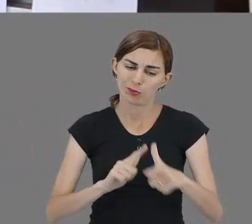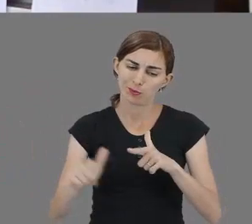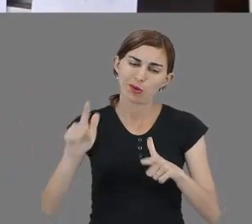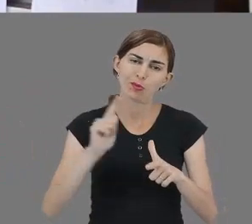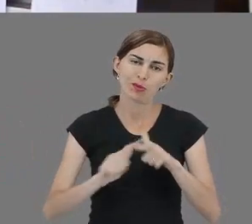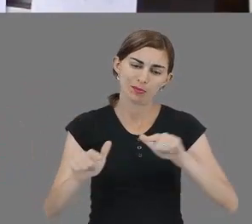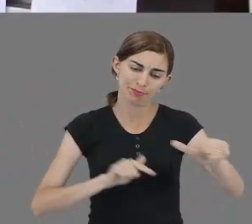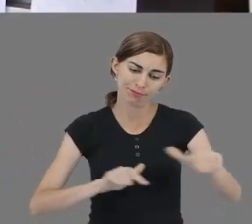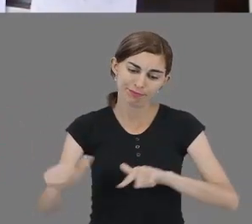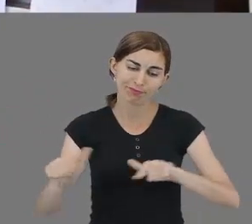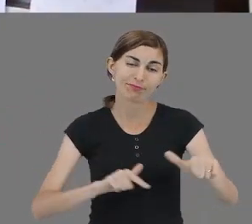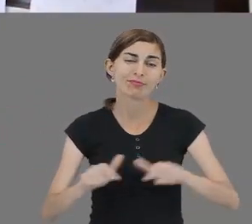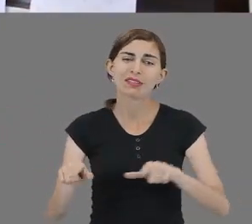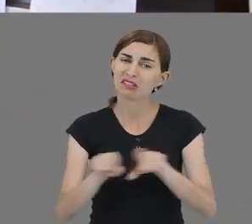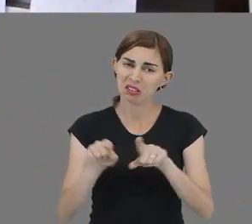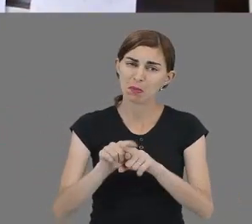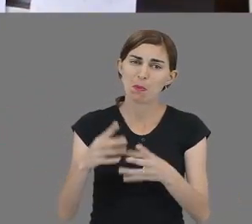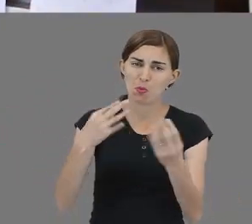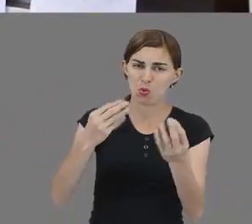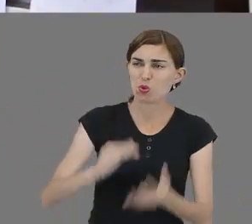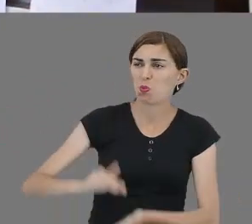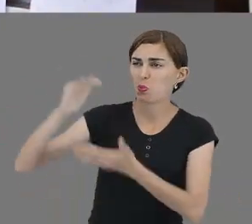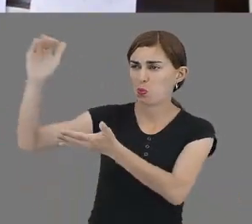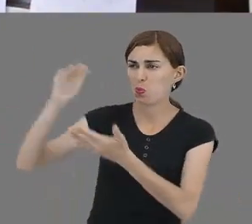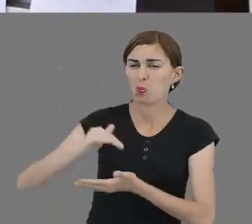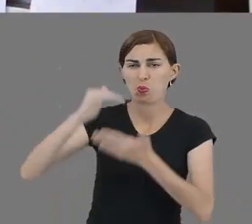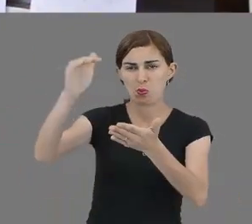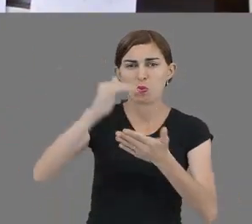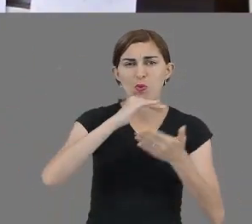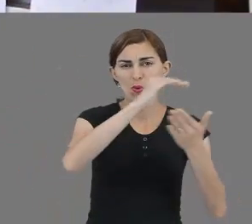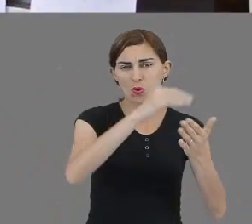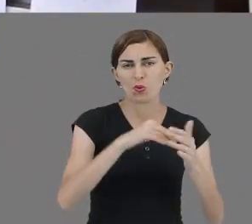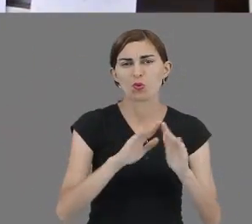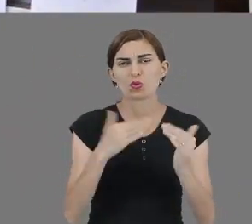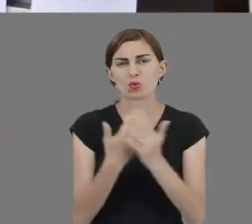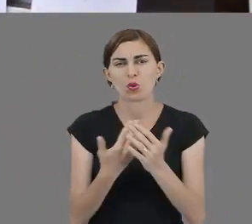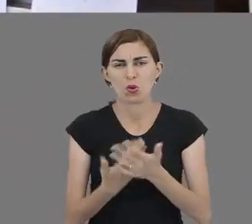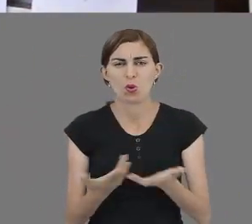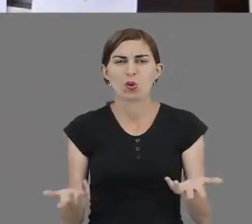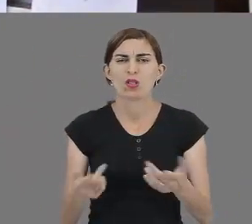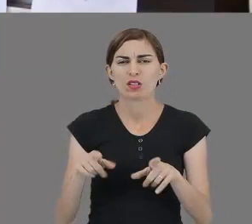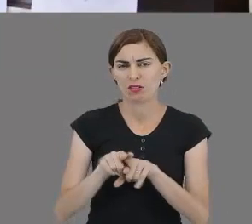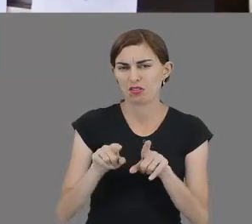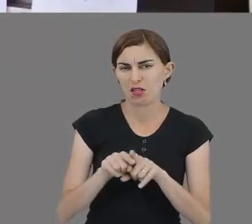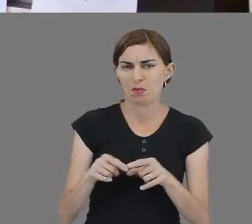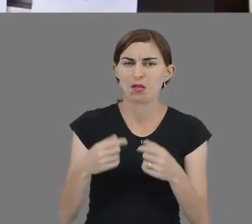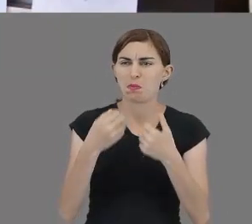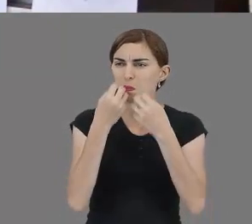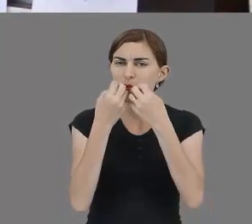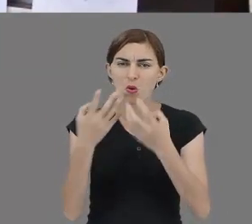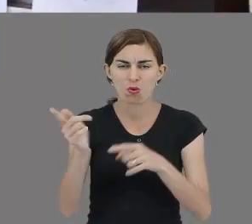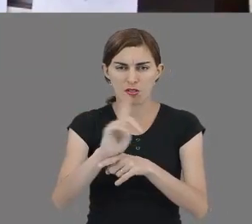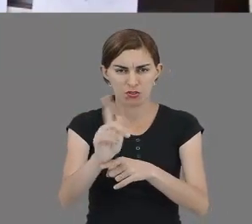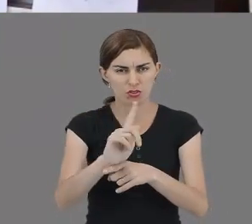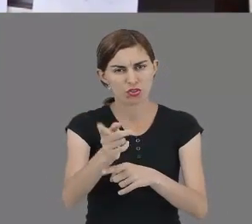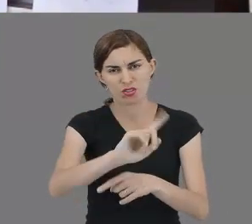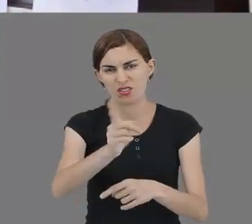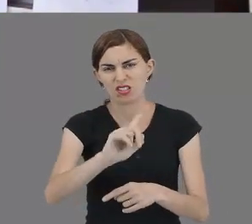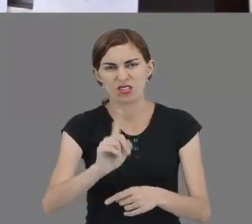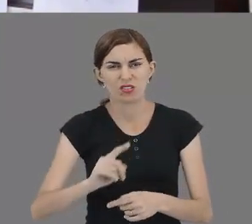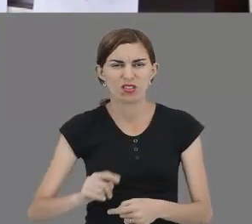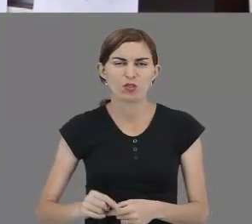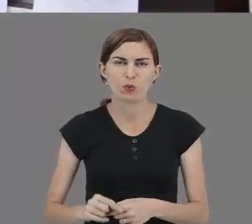seu serviço, assim como o excesso dele também. Excesso de materiais em estoque não é sinônimo de boa gestão.